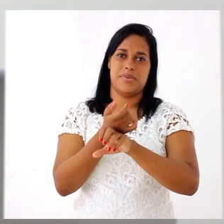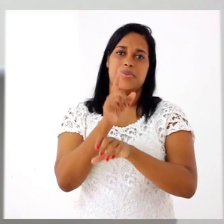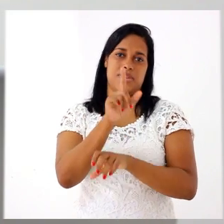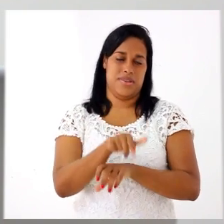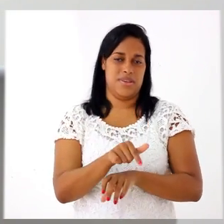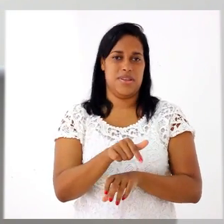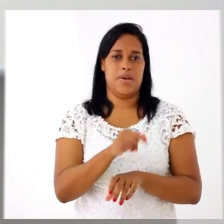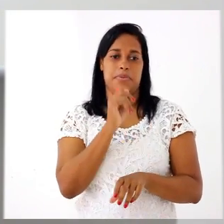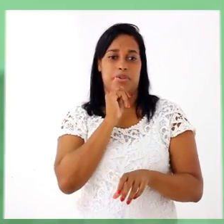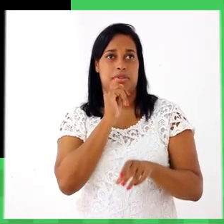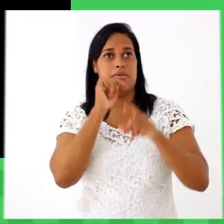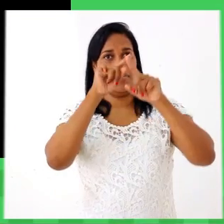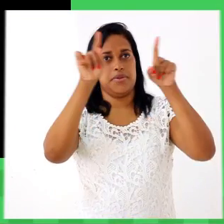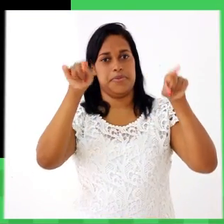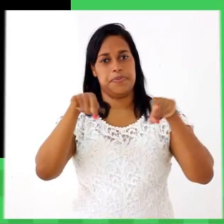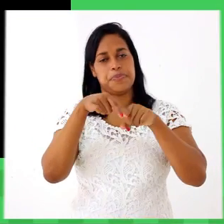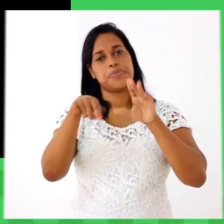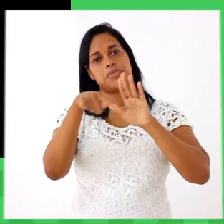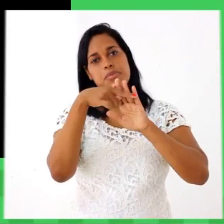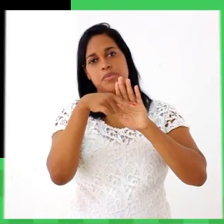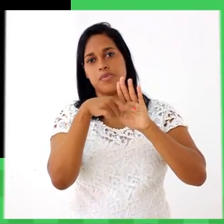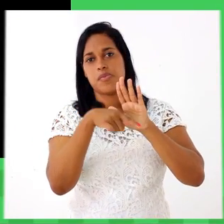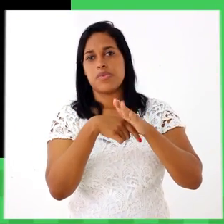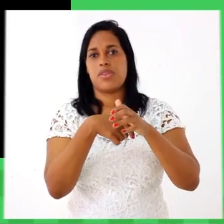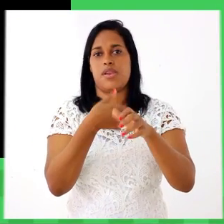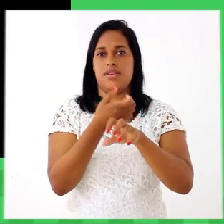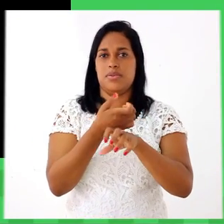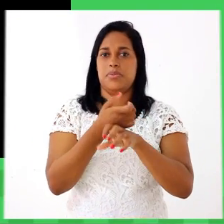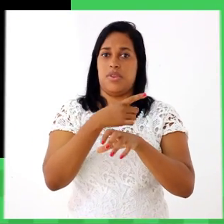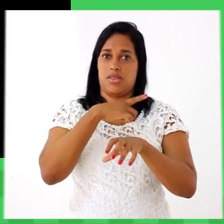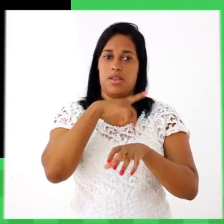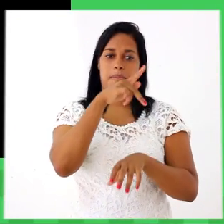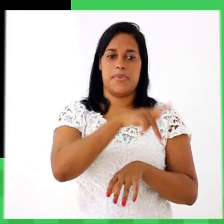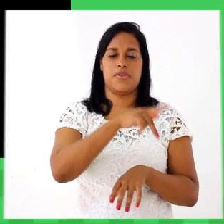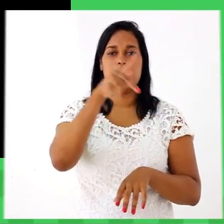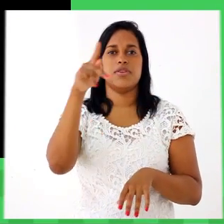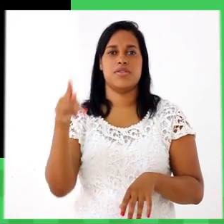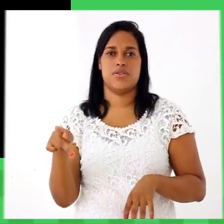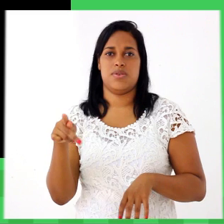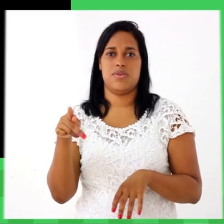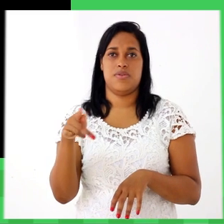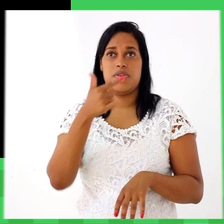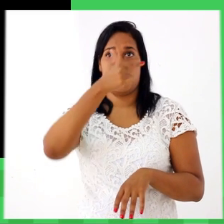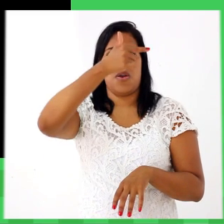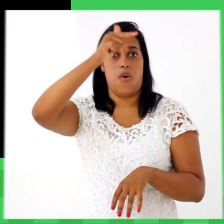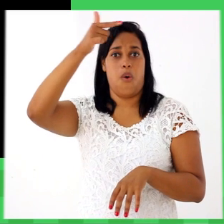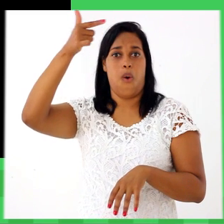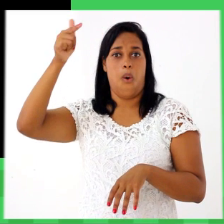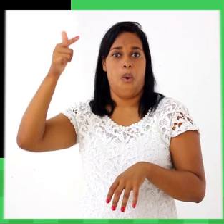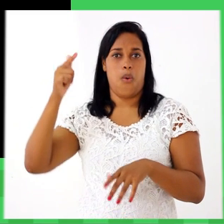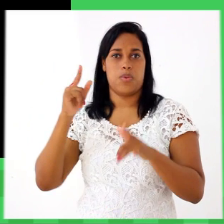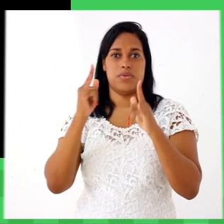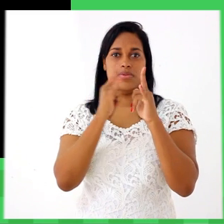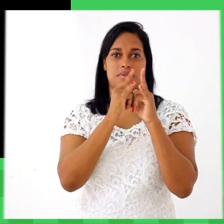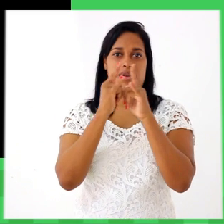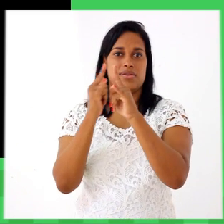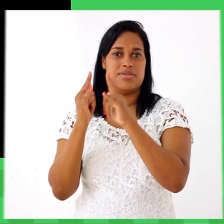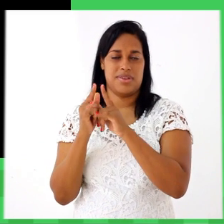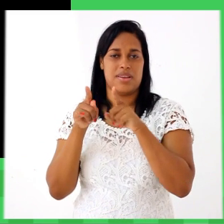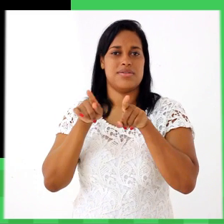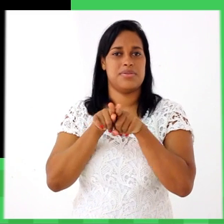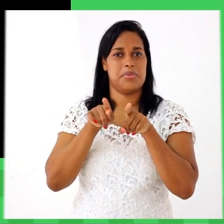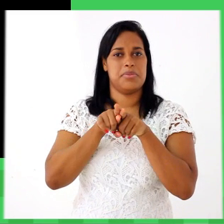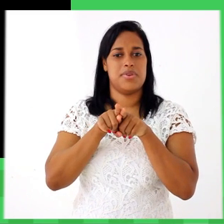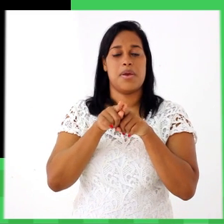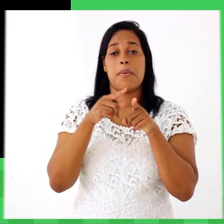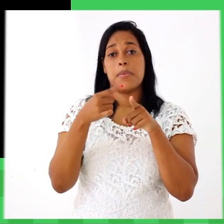aqui de disciplina tem a chave professor. Como essa chave vem de outra entidade, nós temos o conceito aqui de